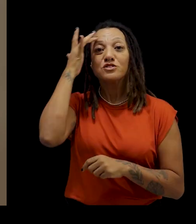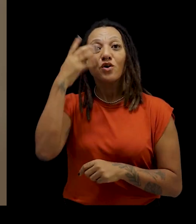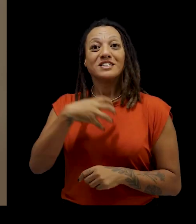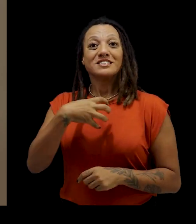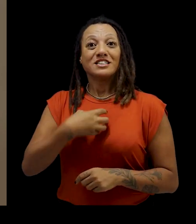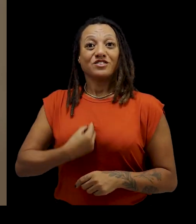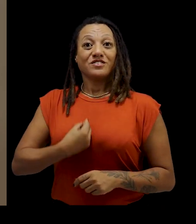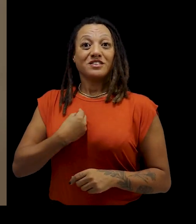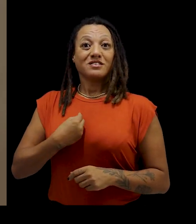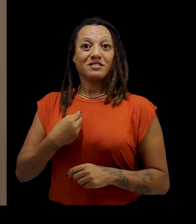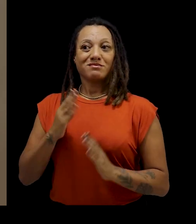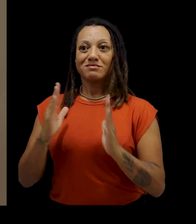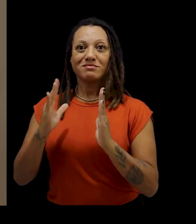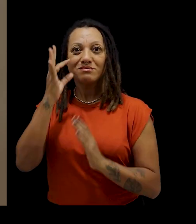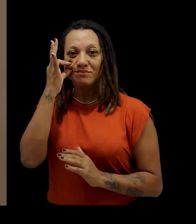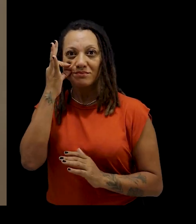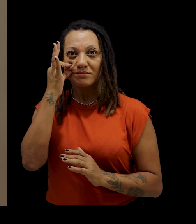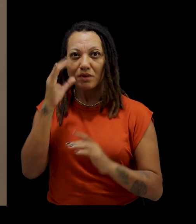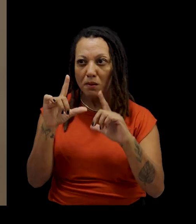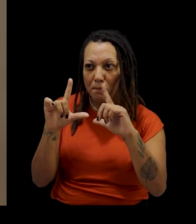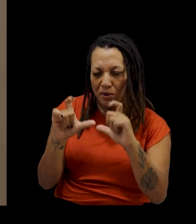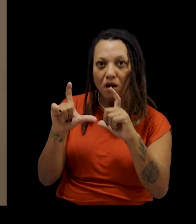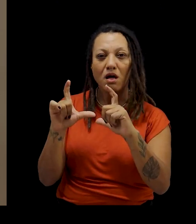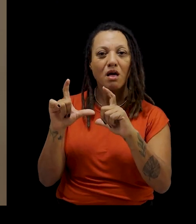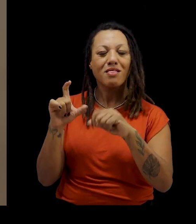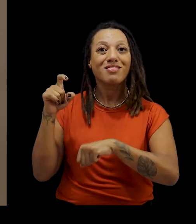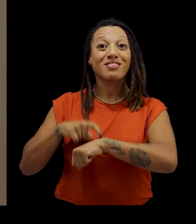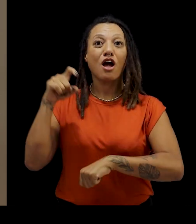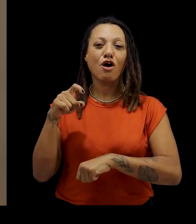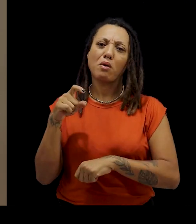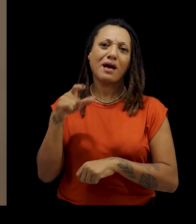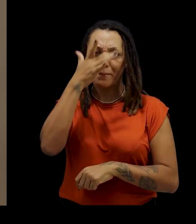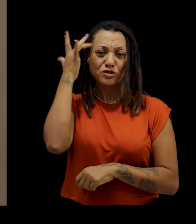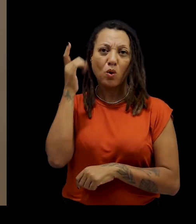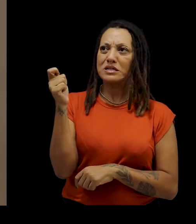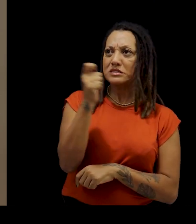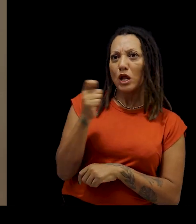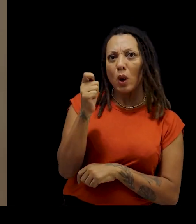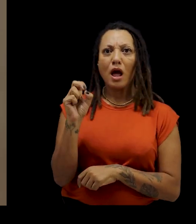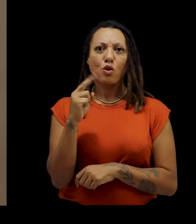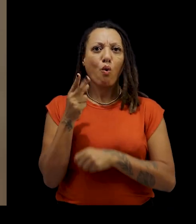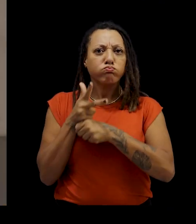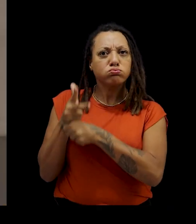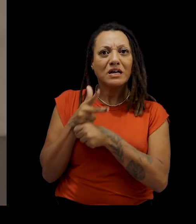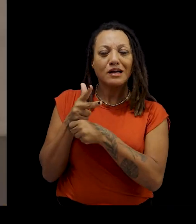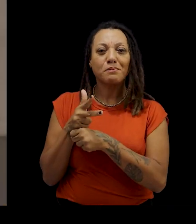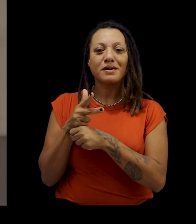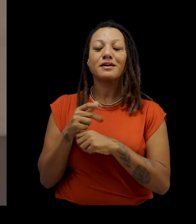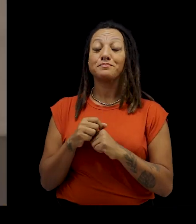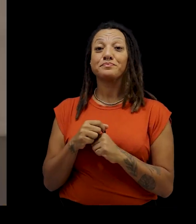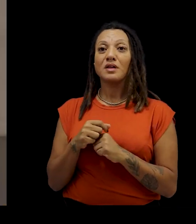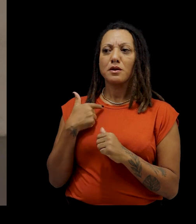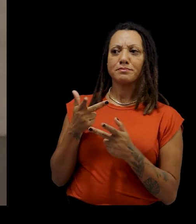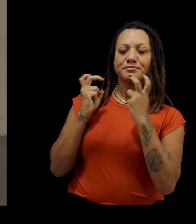alguém que está vivendo aquilo naquele momento, parar, tomar uma certa distância, registrar aquele acontecimento com o seu celular ou com a sua câmera de